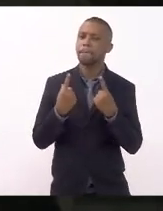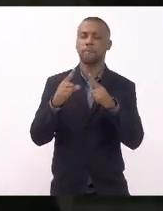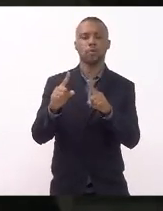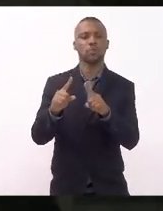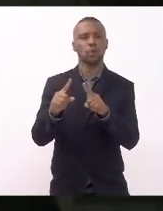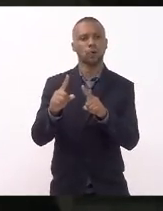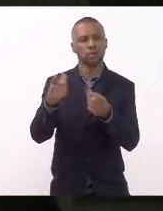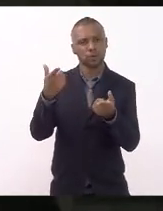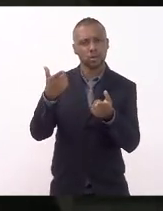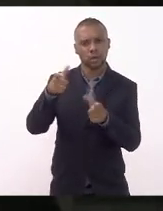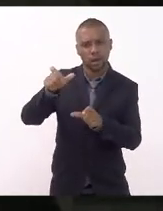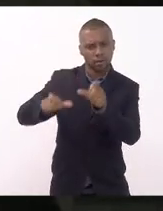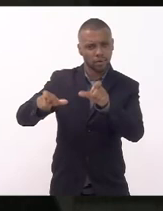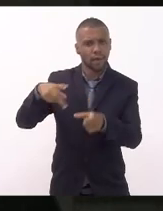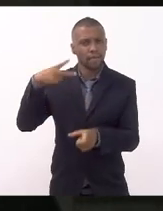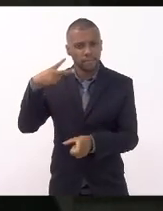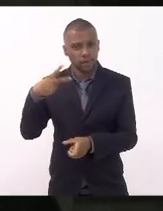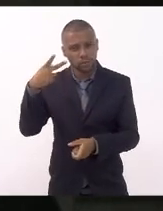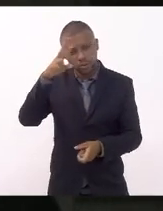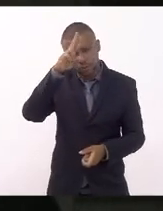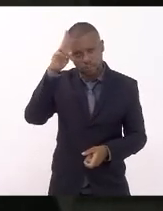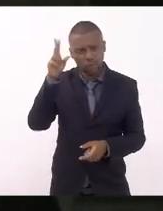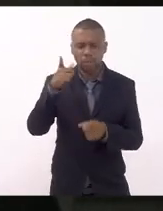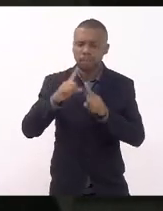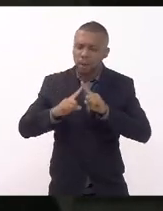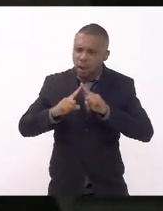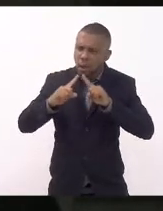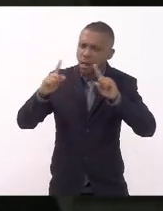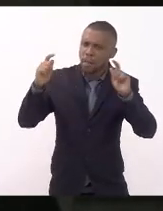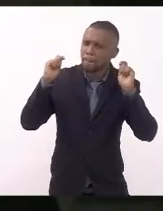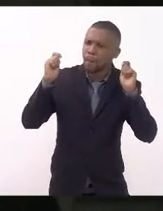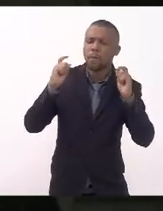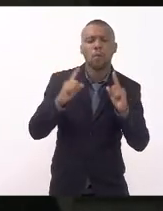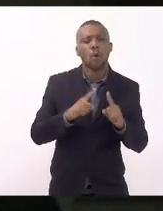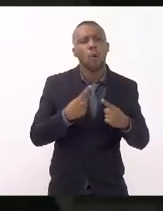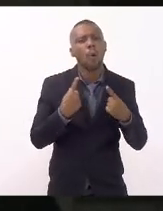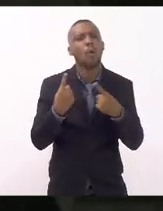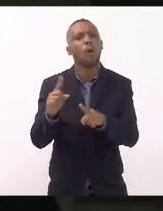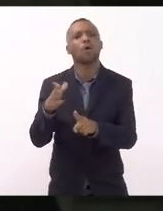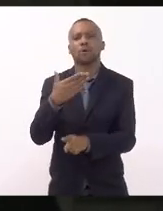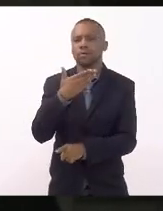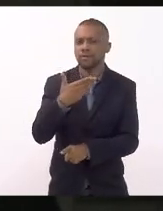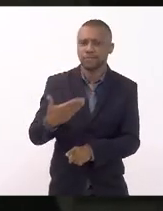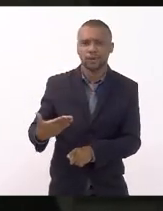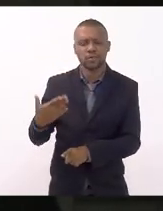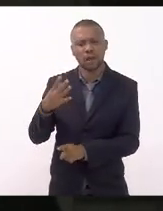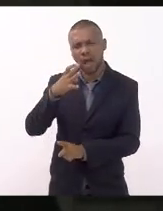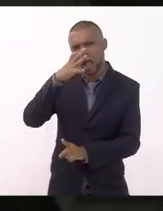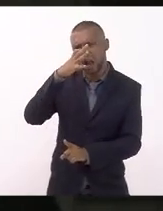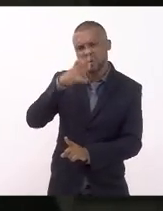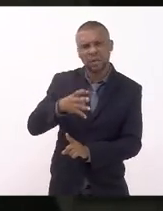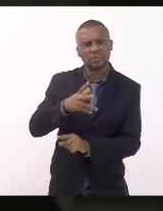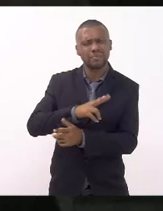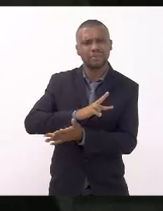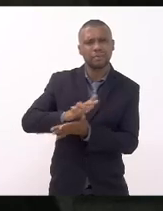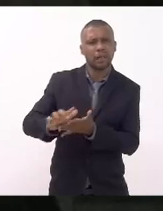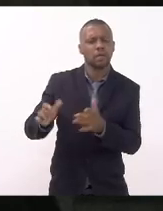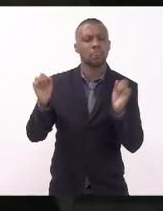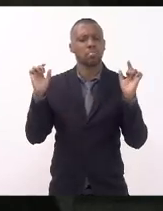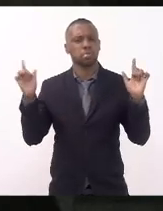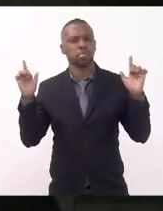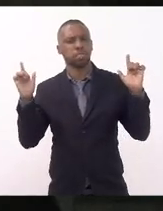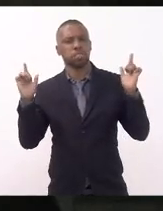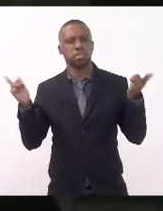e tem firmeza para levantar sua voz contra um governo acusado de vários desmandos, acusado de